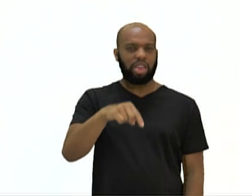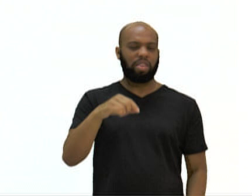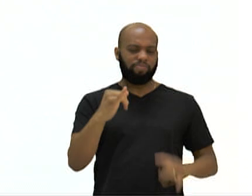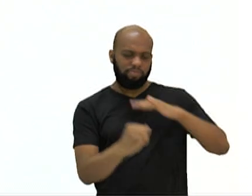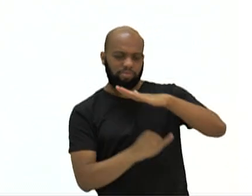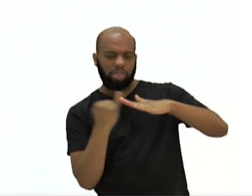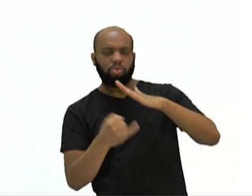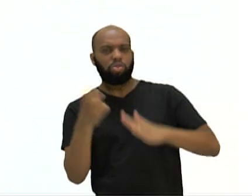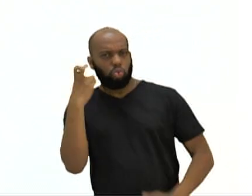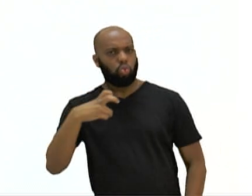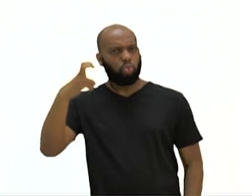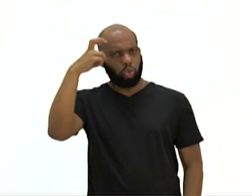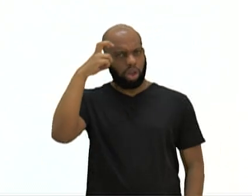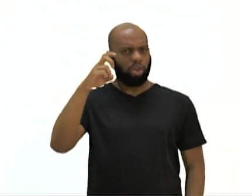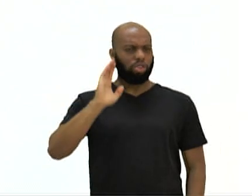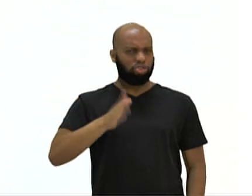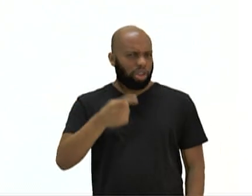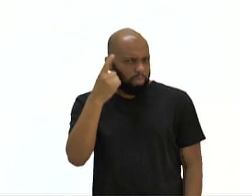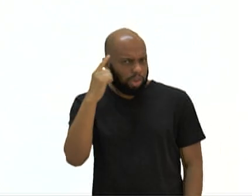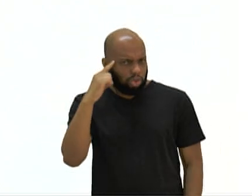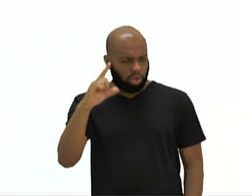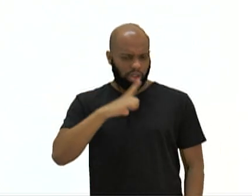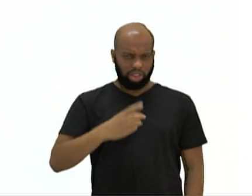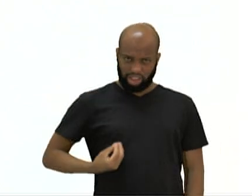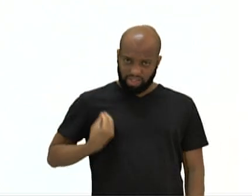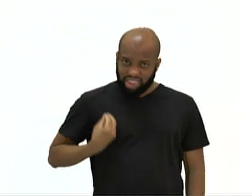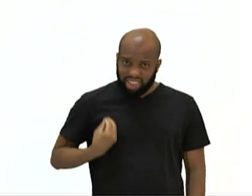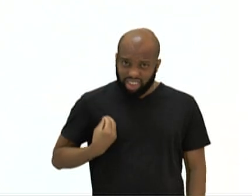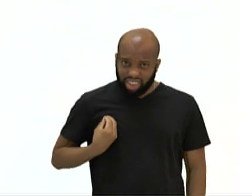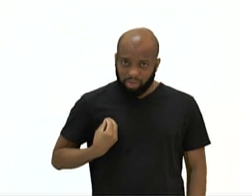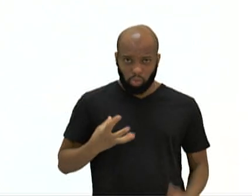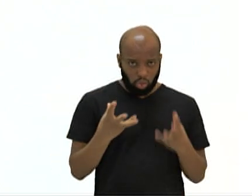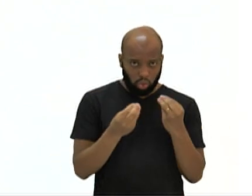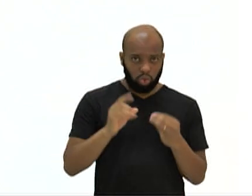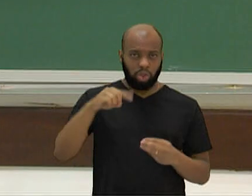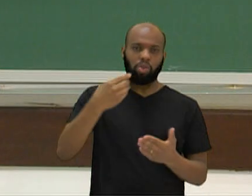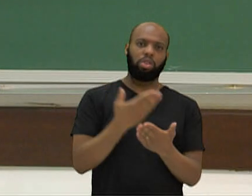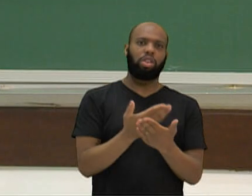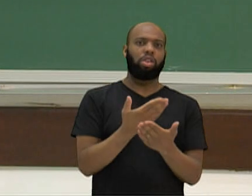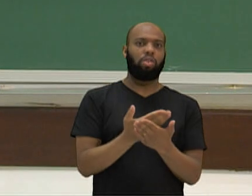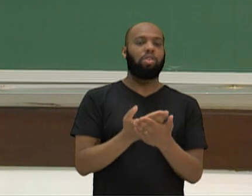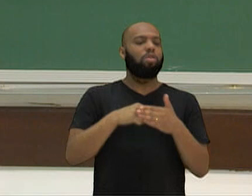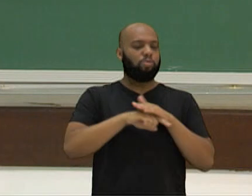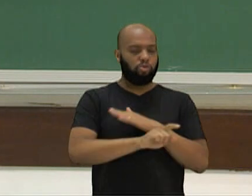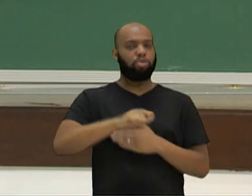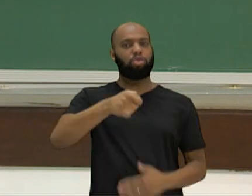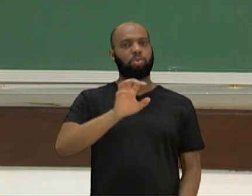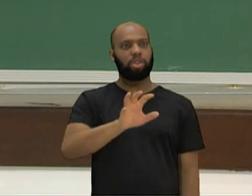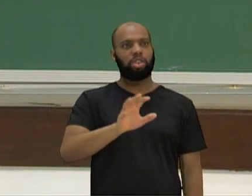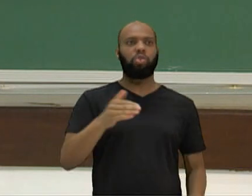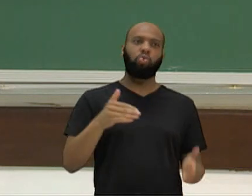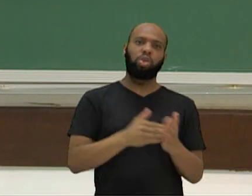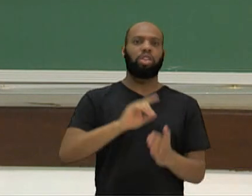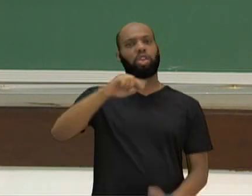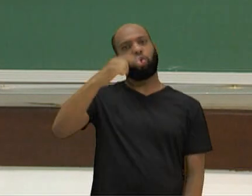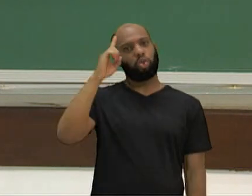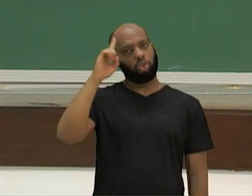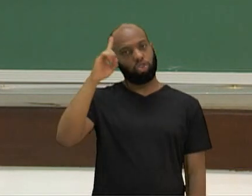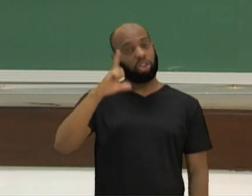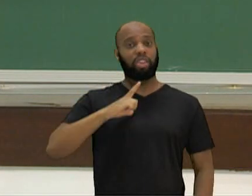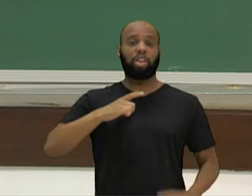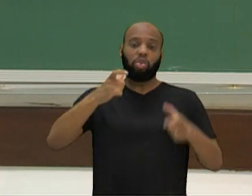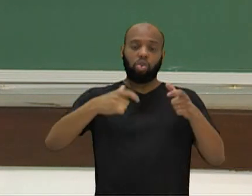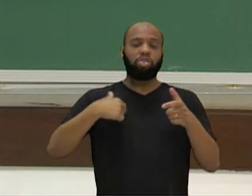pensar o quanto ela está presente nas nossas vidas? Na aula que vem, nós vamos estudar um pouquinho mais do assunto, até mais referências